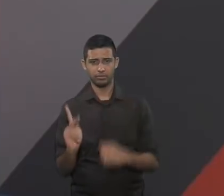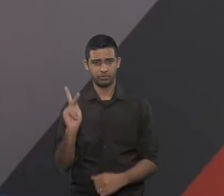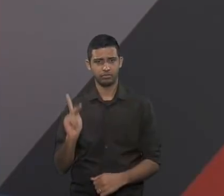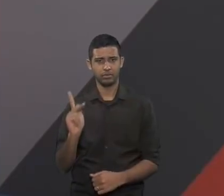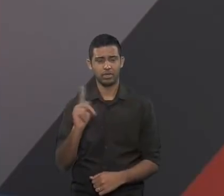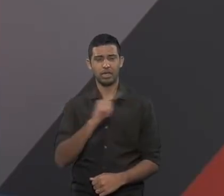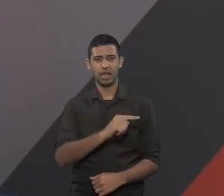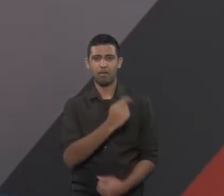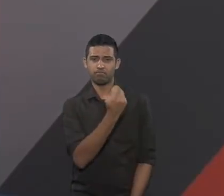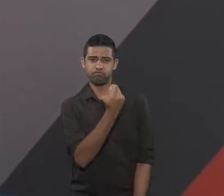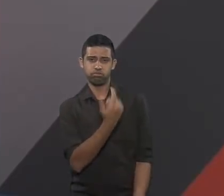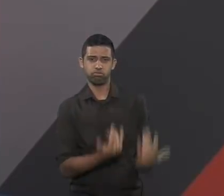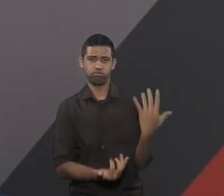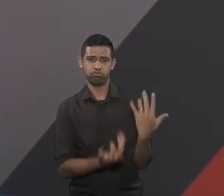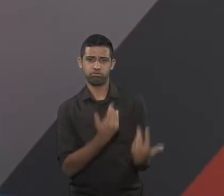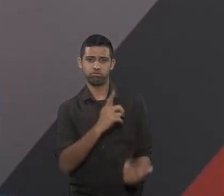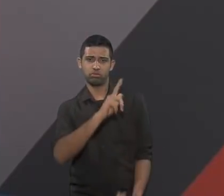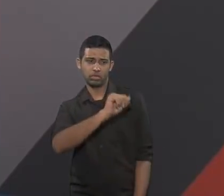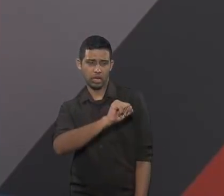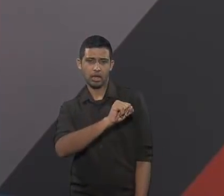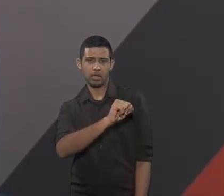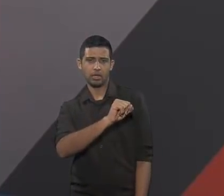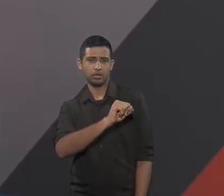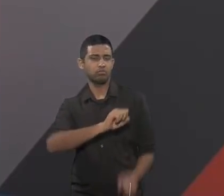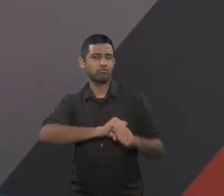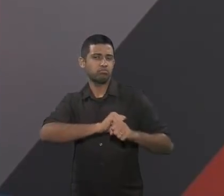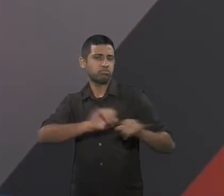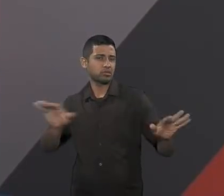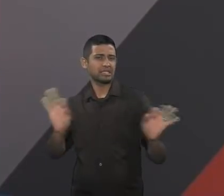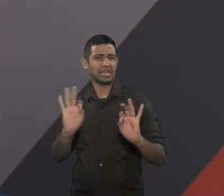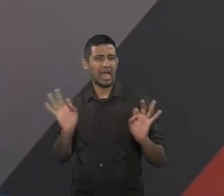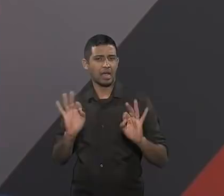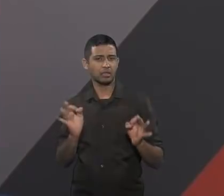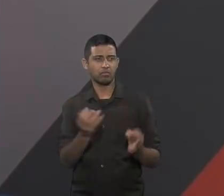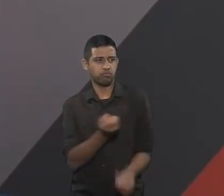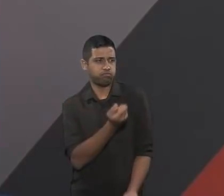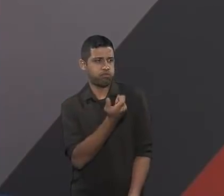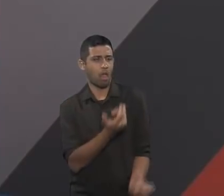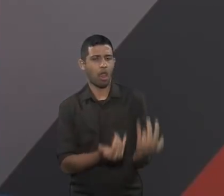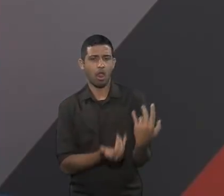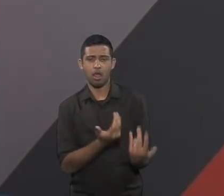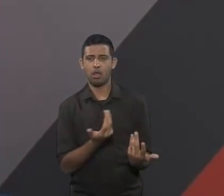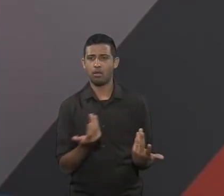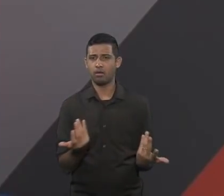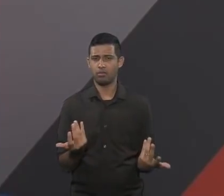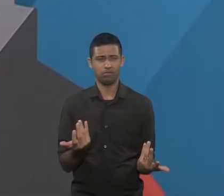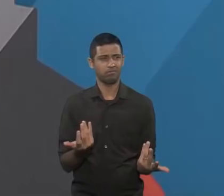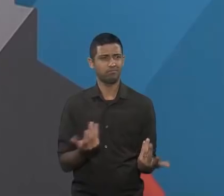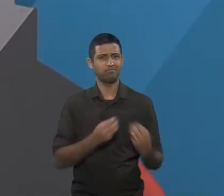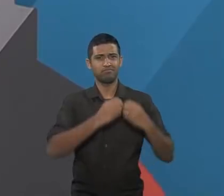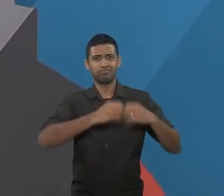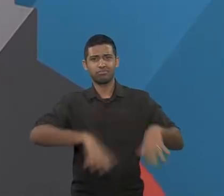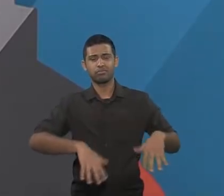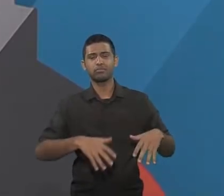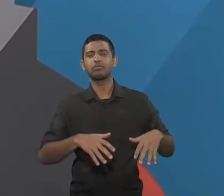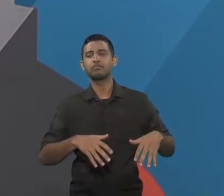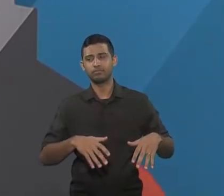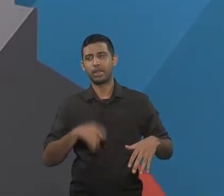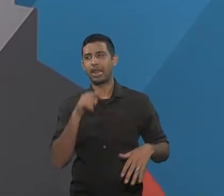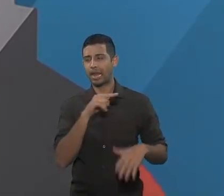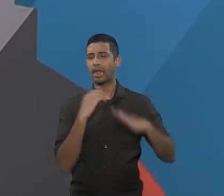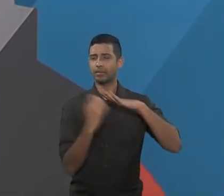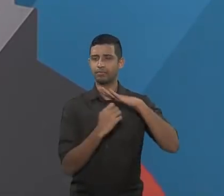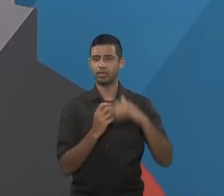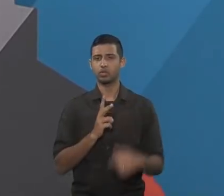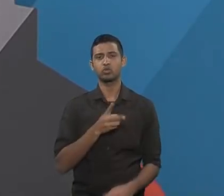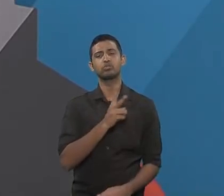queimava o gás, preferia queimar o gás na plataforma do que fazer essa distribuição, né, deputado? Um desperdício. Não, ela, na verdade, ela continua queimando.